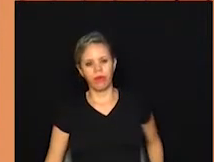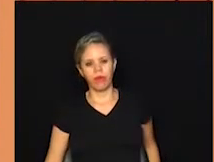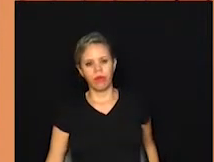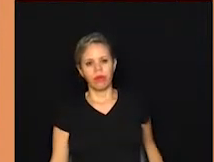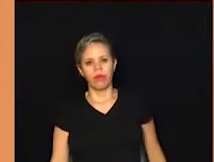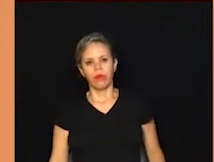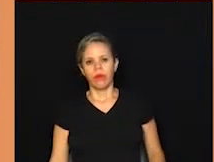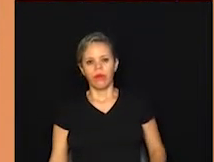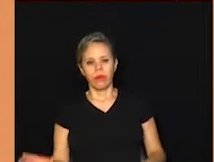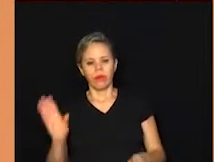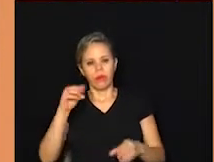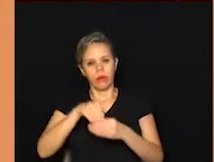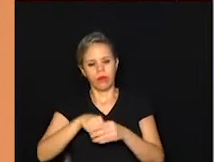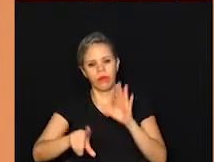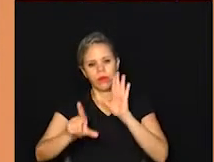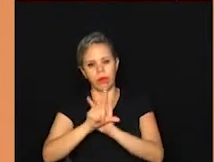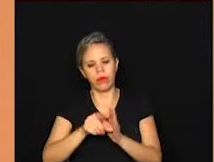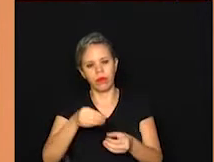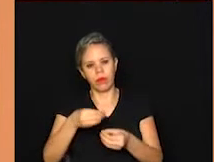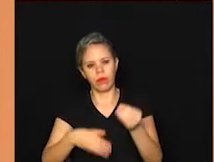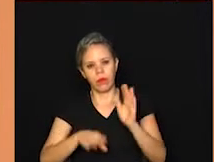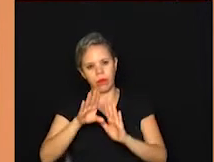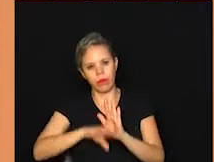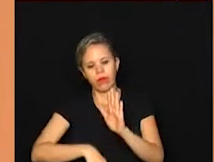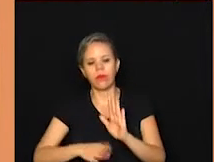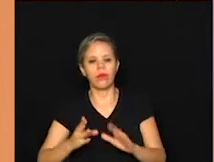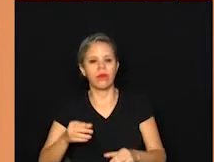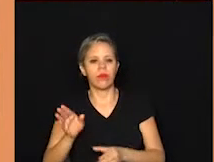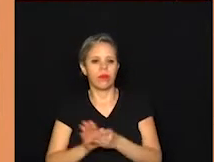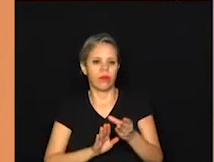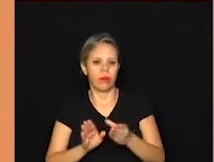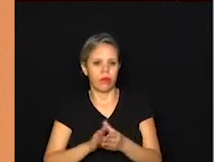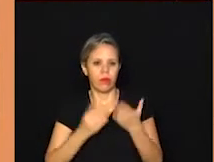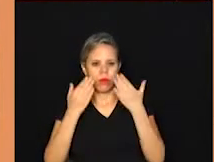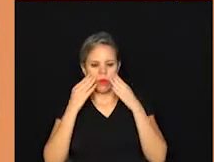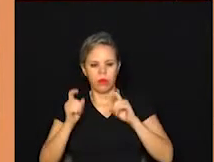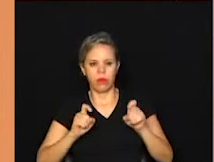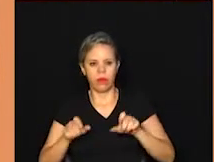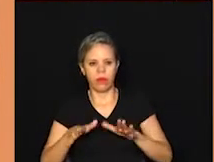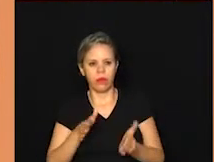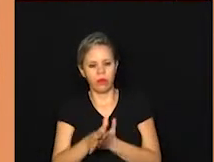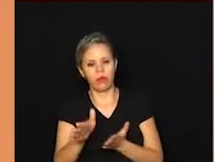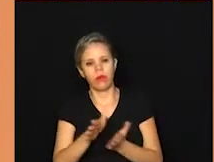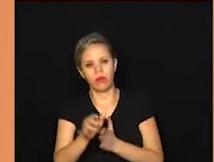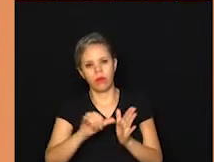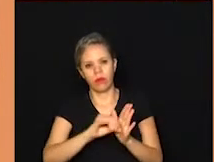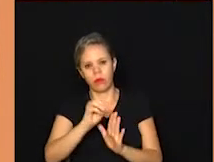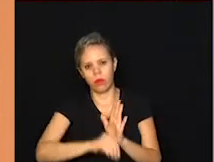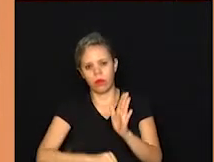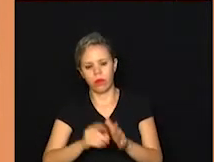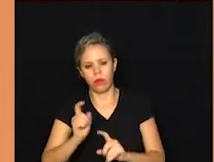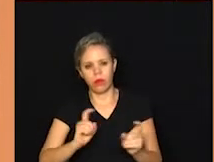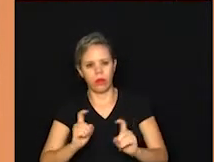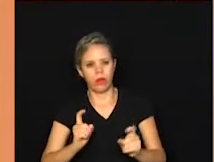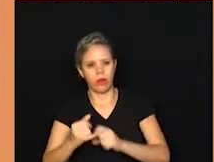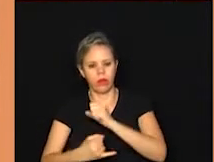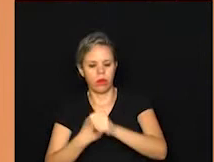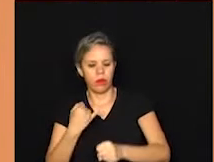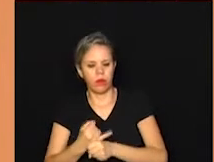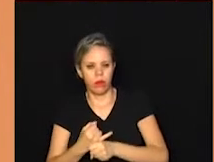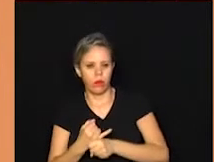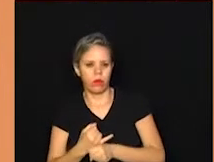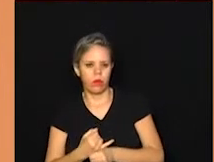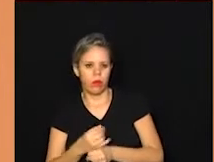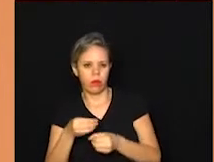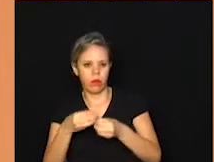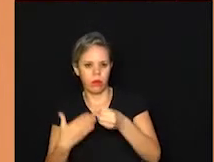Colocar na lei, as atas do Conselho serão publicadas no Diário Oficial, que as reuniões remotas, seu